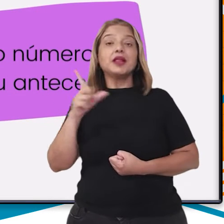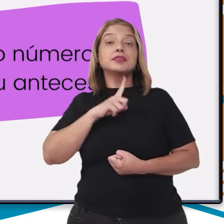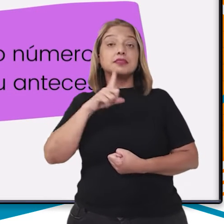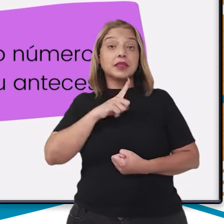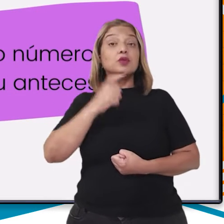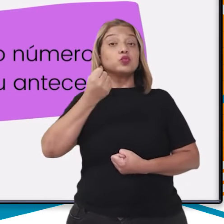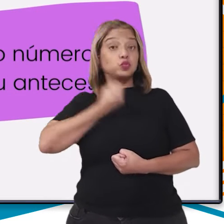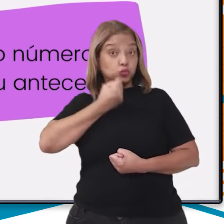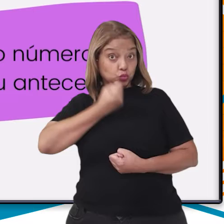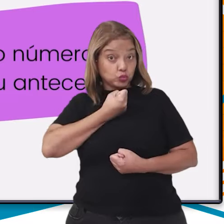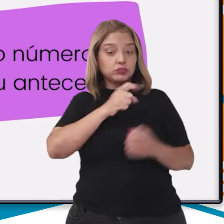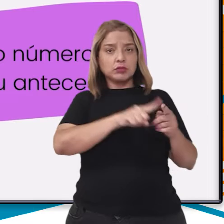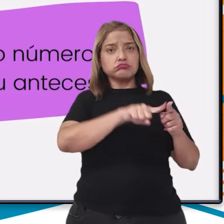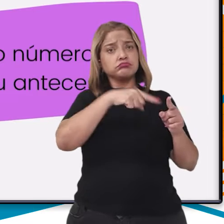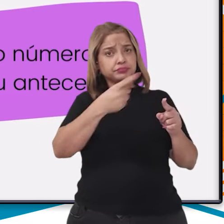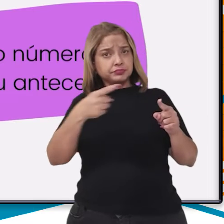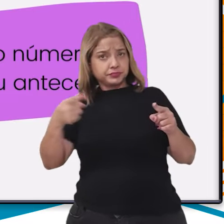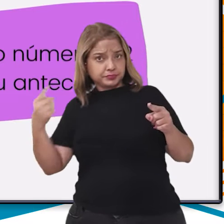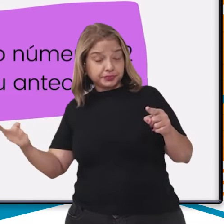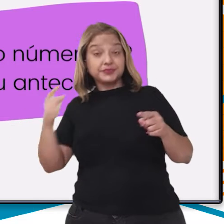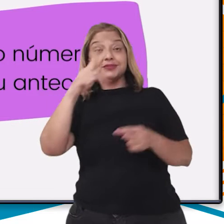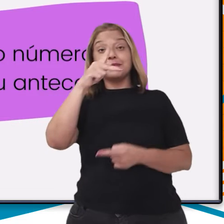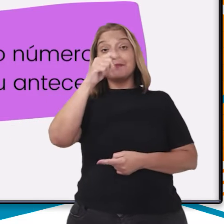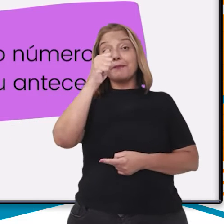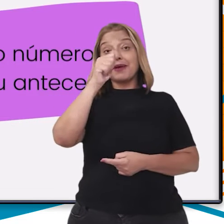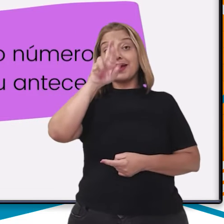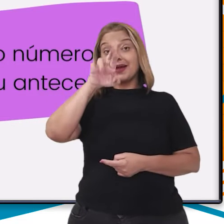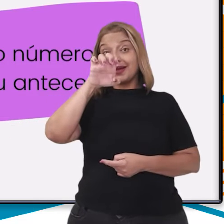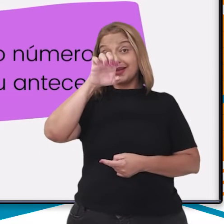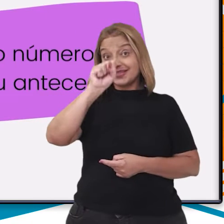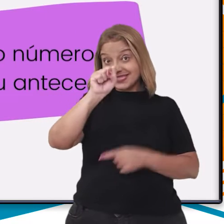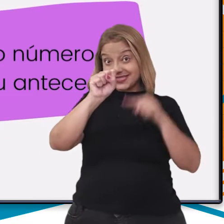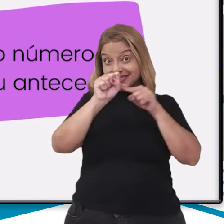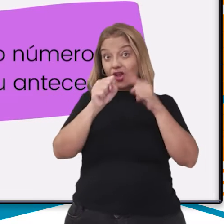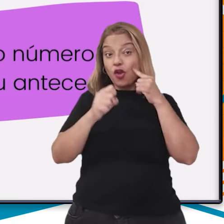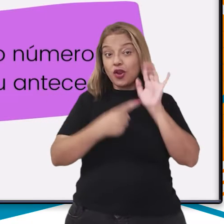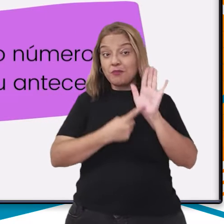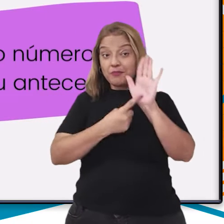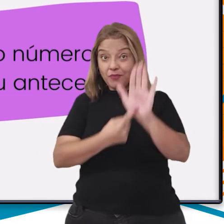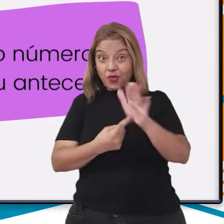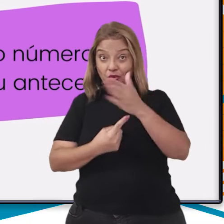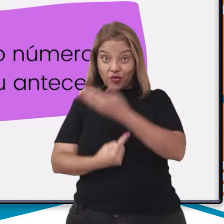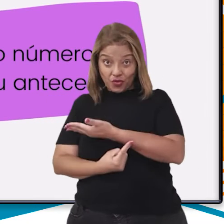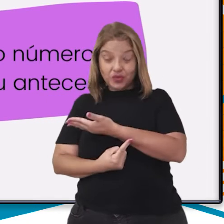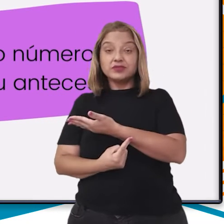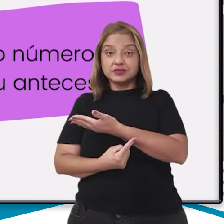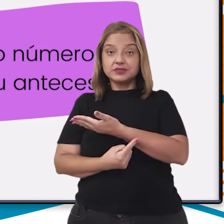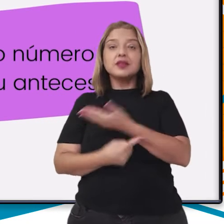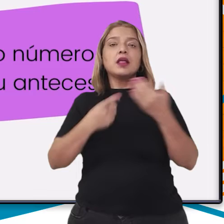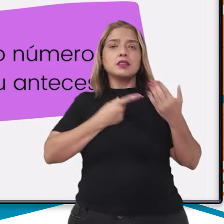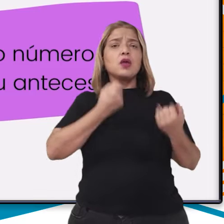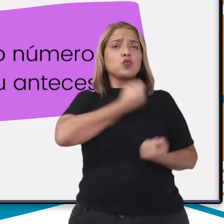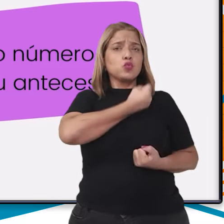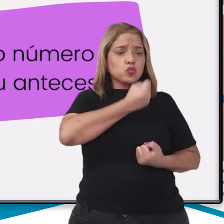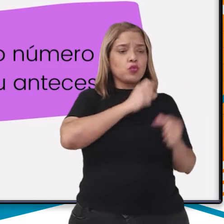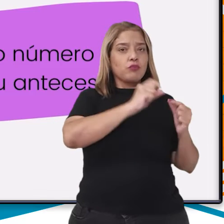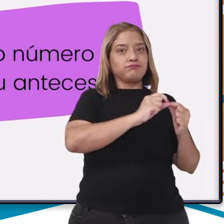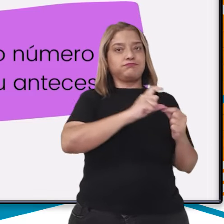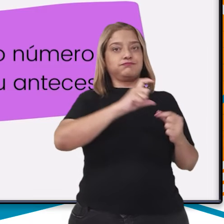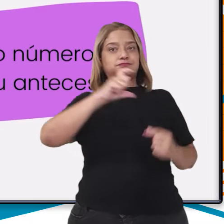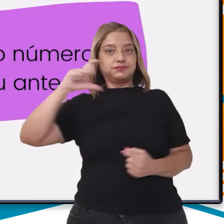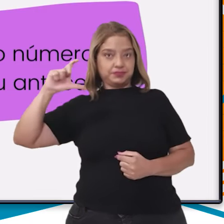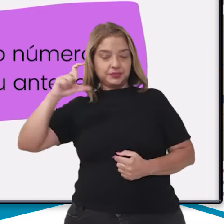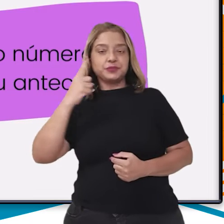sequência dos números naturais pares, que está apresentada aqui de forma crescente, ou em